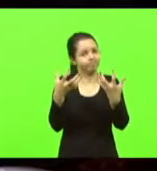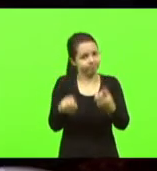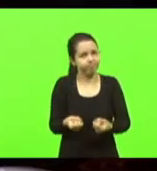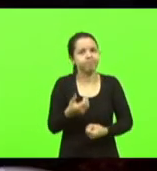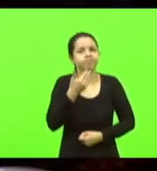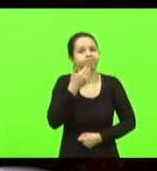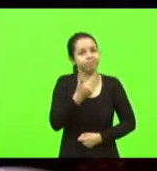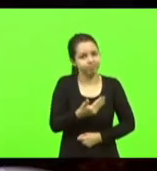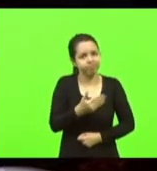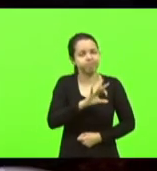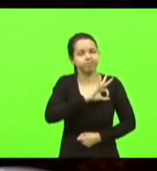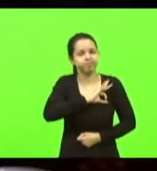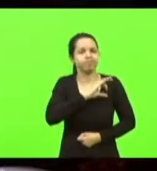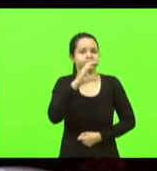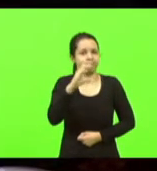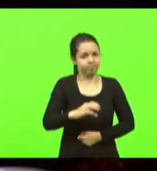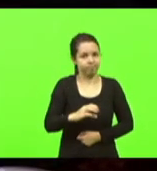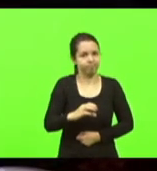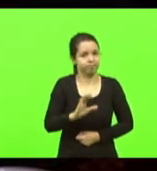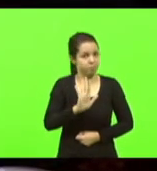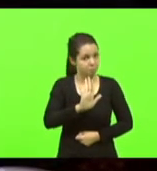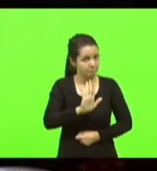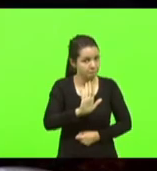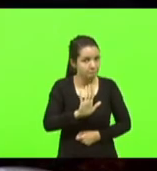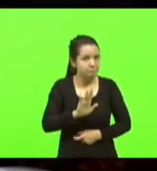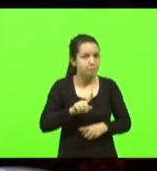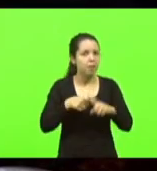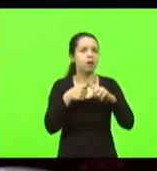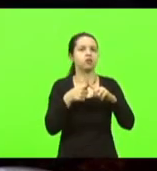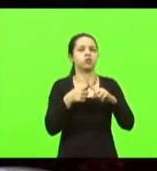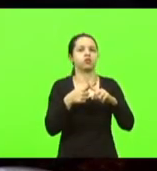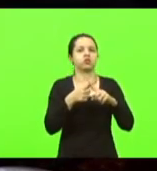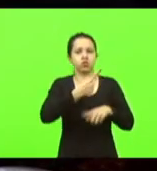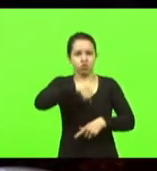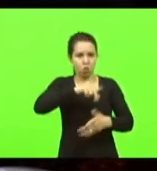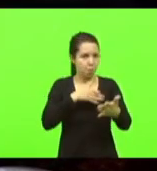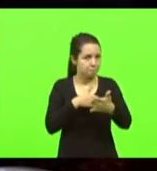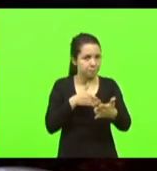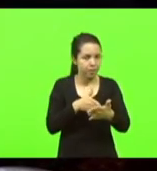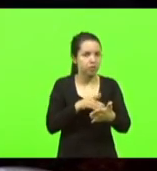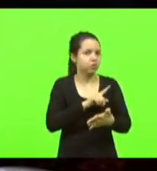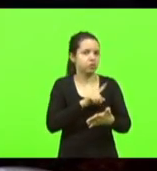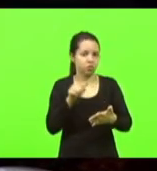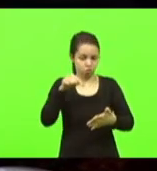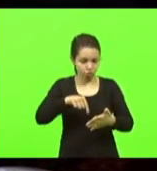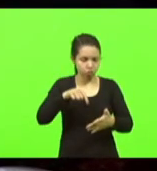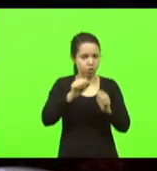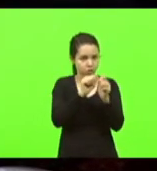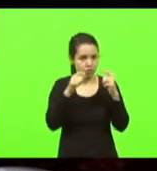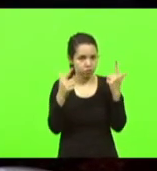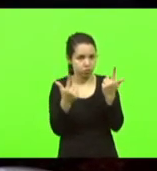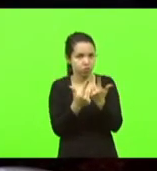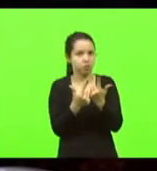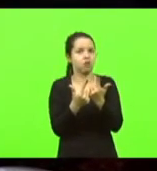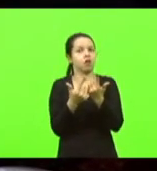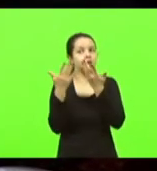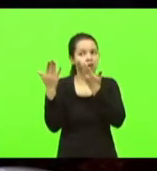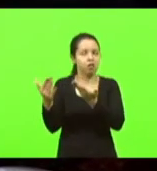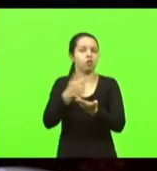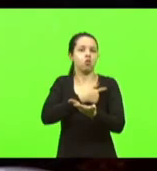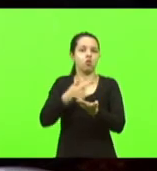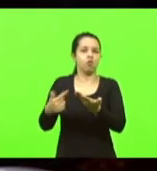da Polícia Civil mas não nos impede e nós da Assembleia juntamente com o governo do estado